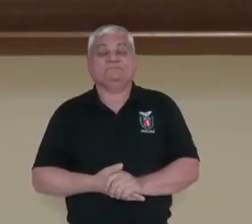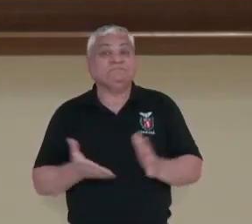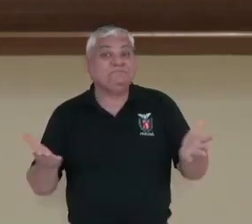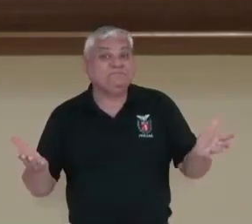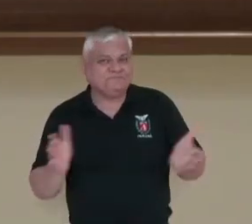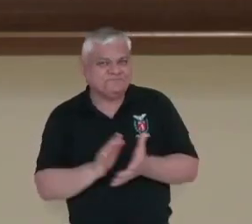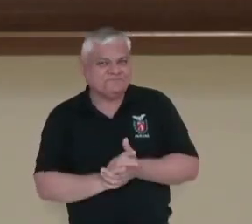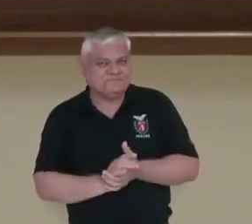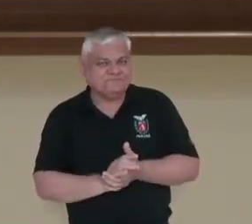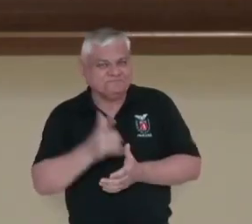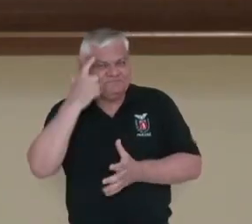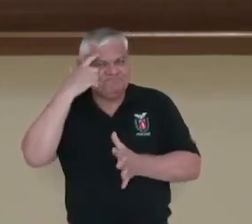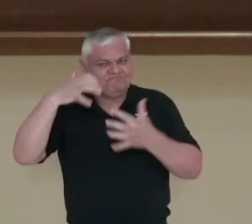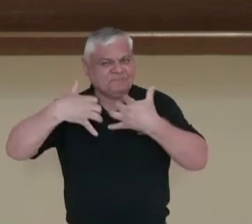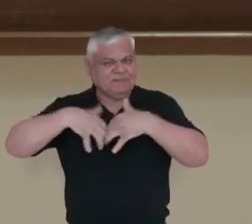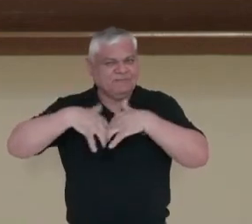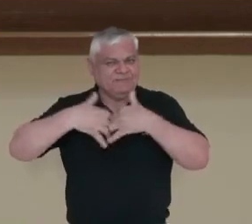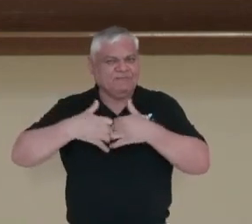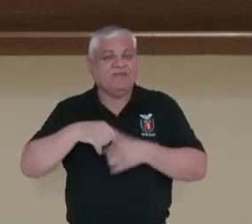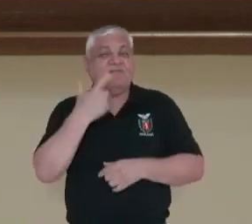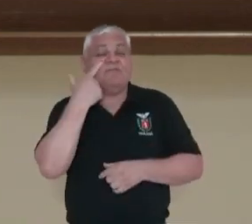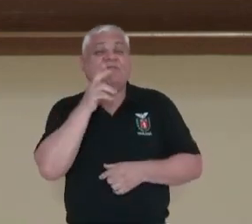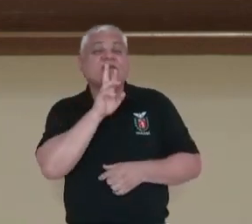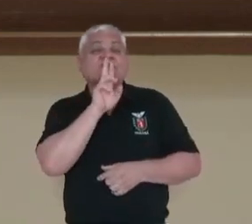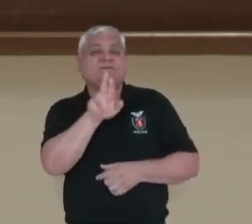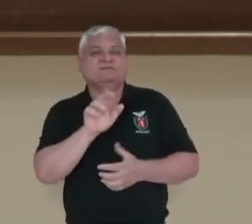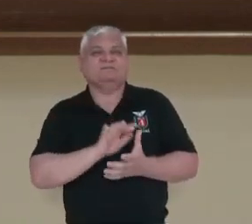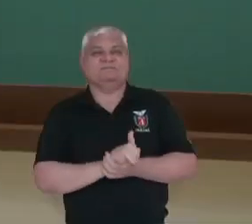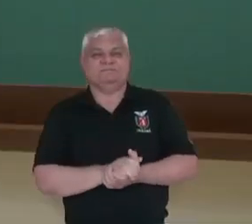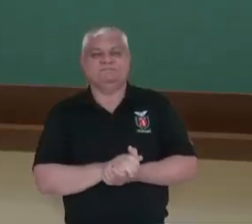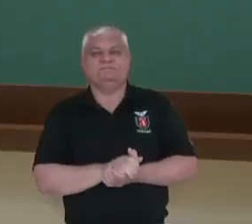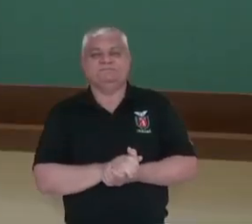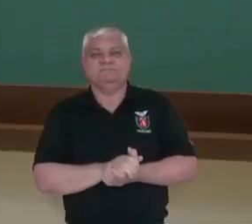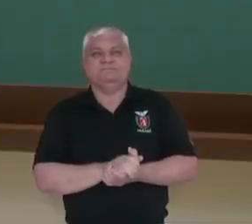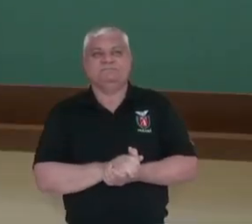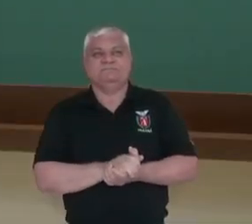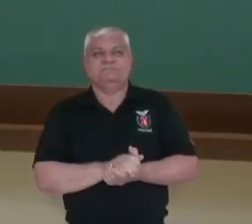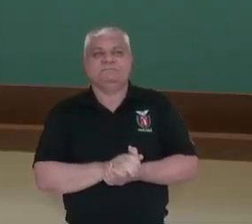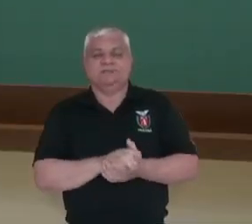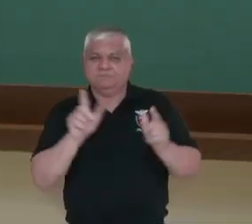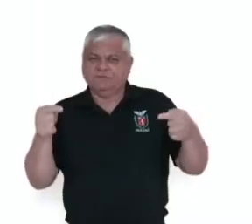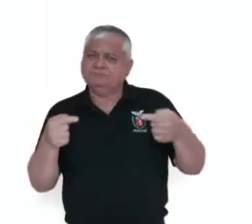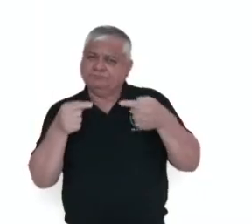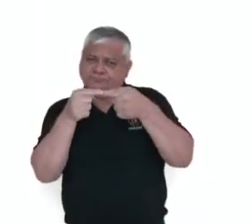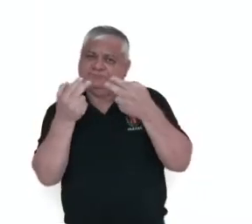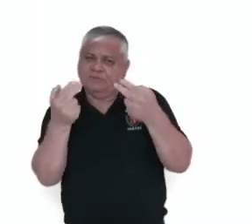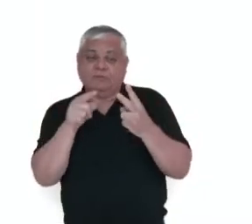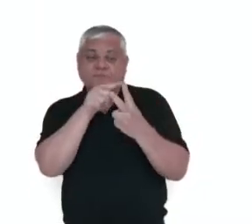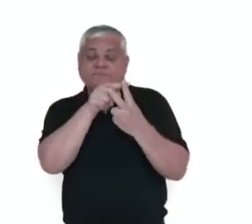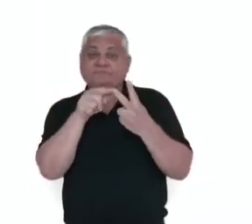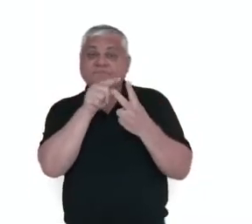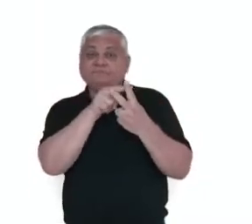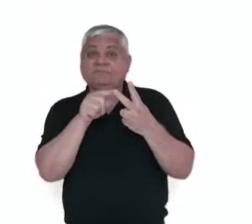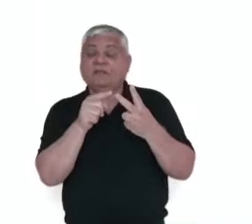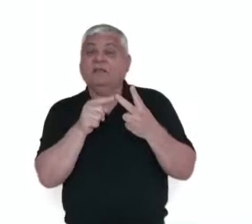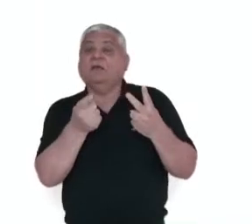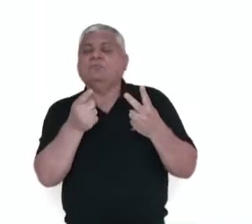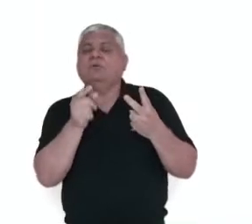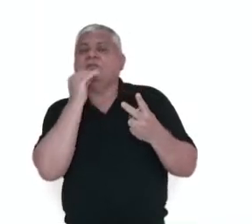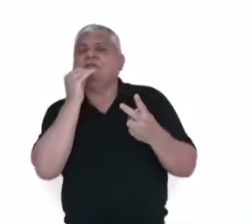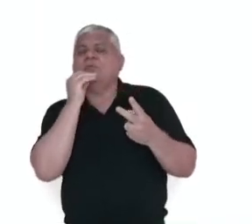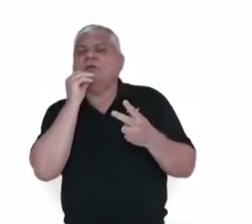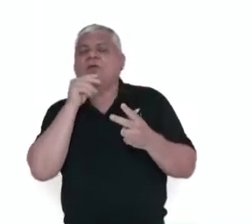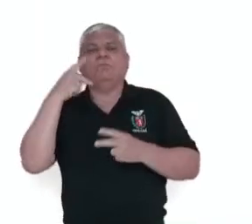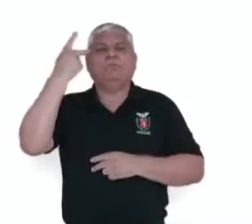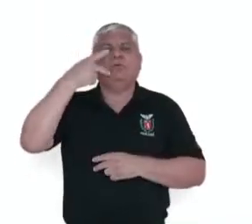E aí, pensaram nessa? Vamos ao modelo de resposta? Sua resposta deve assinalar duas características da concepção da